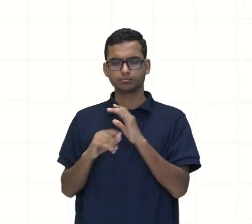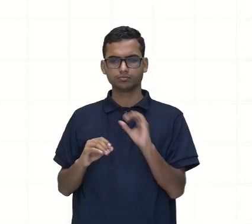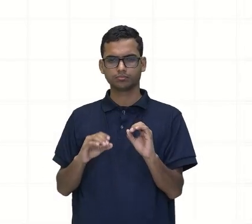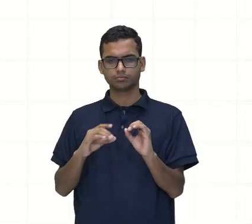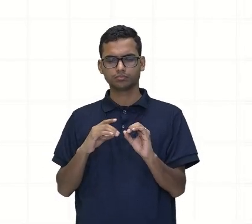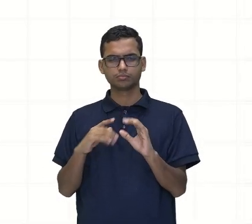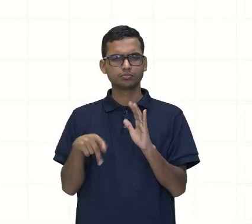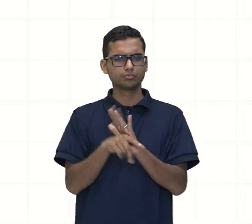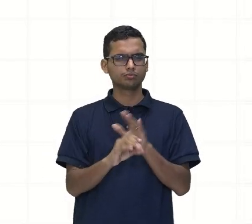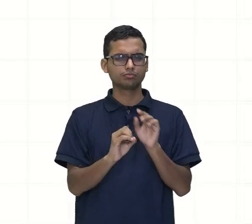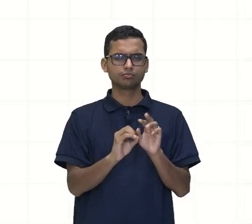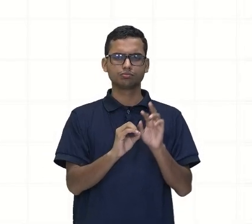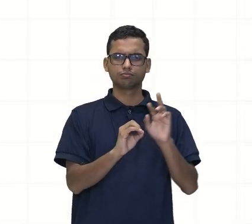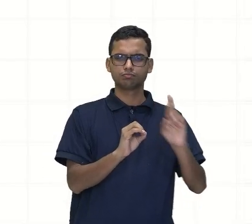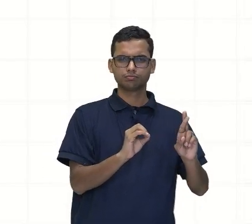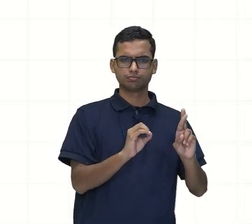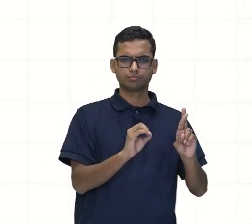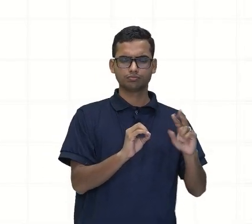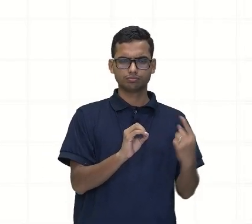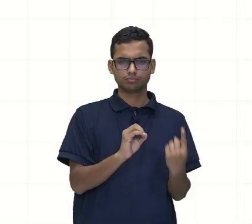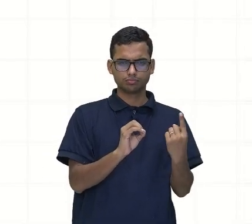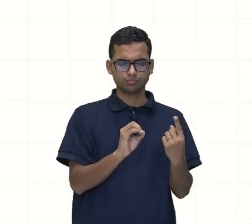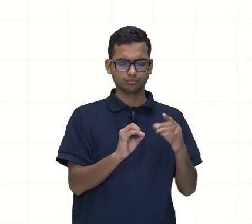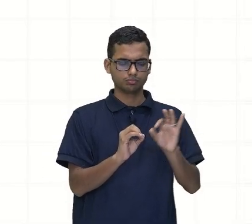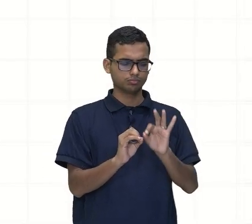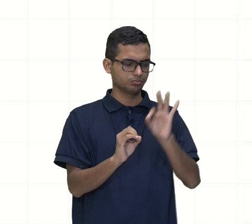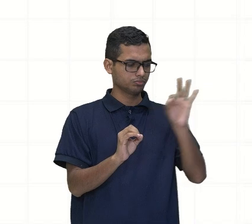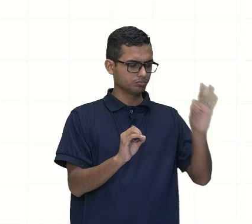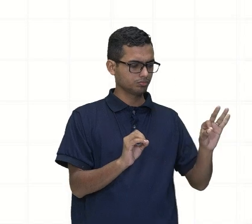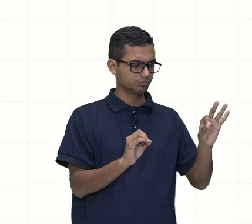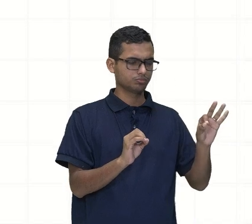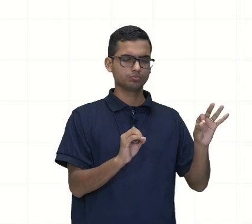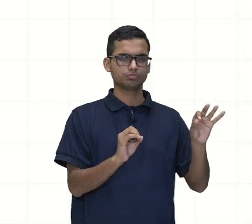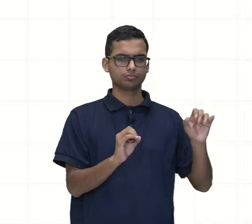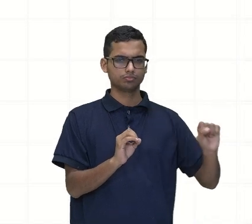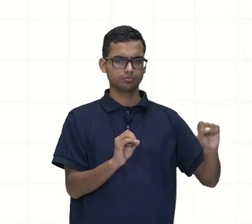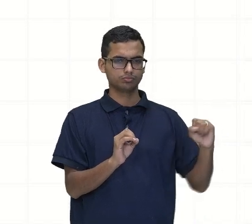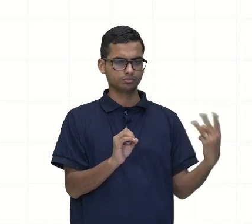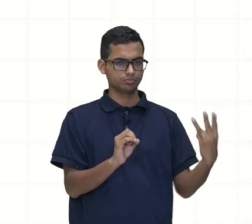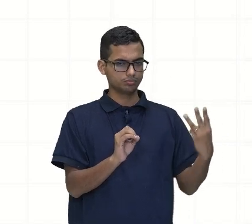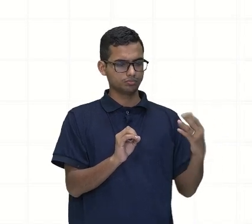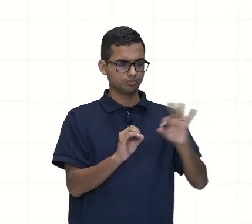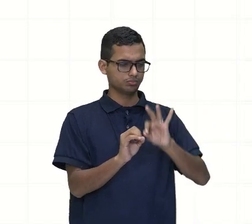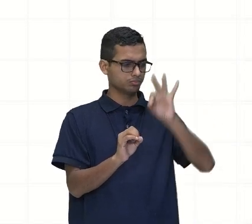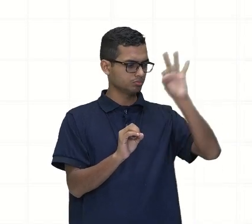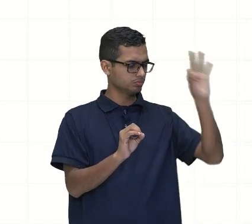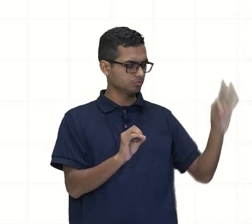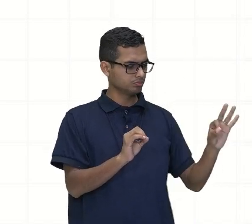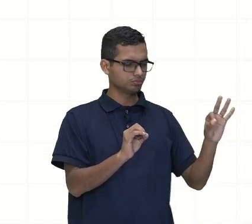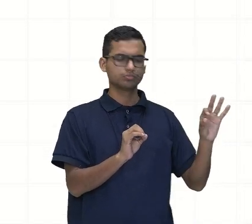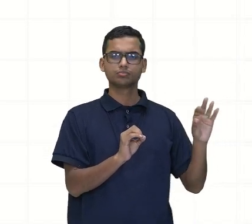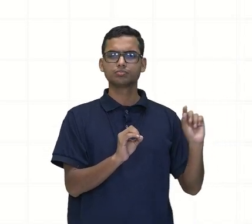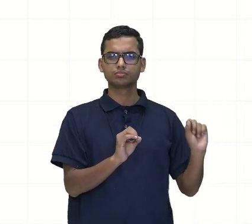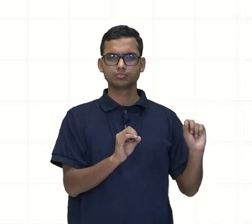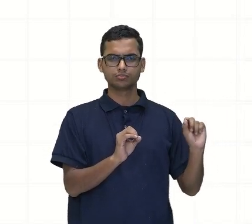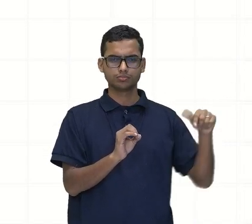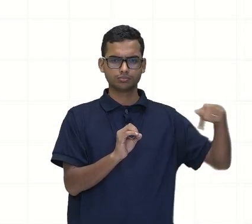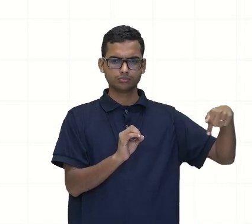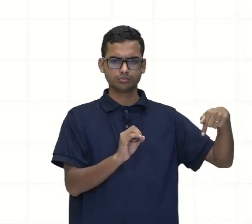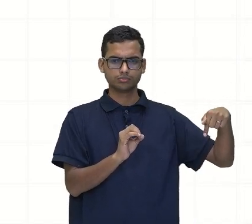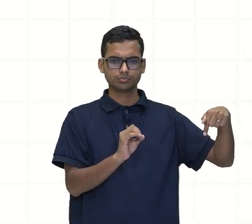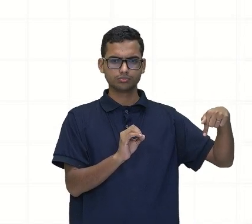é 1. A distância do zero para o S é 3. E a distância do zero para o